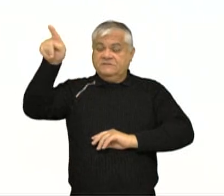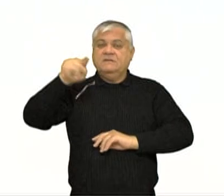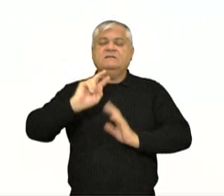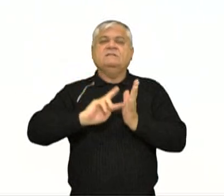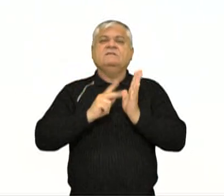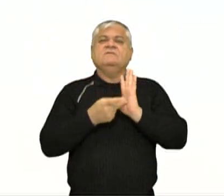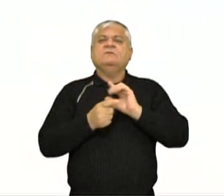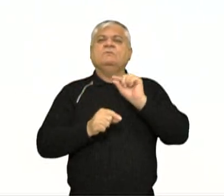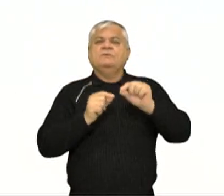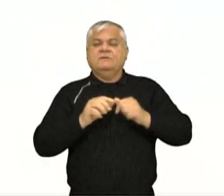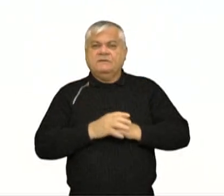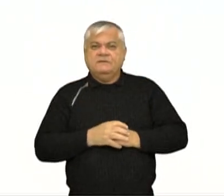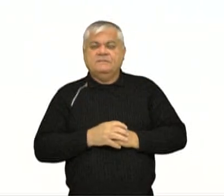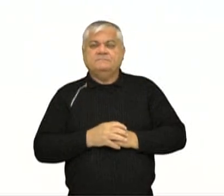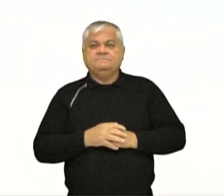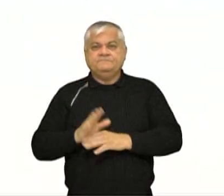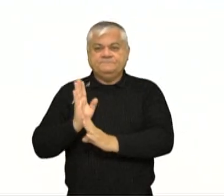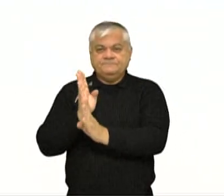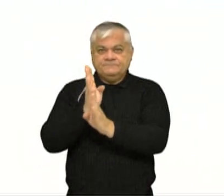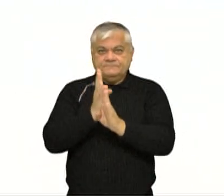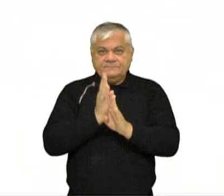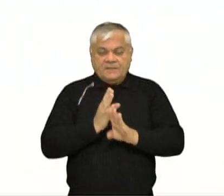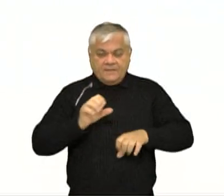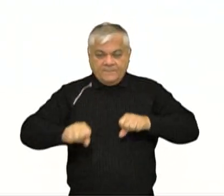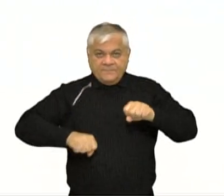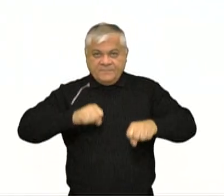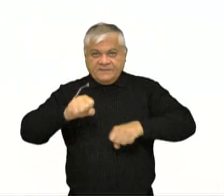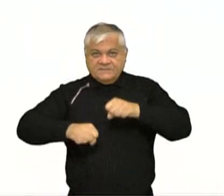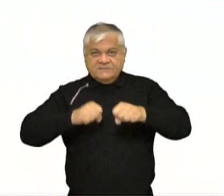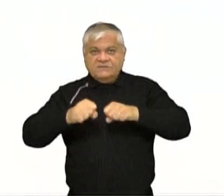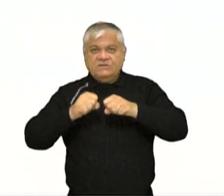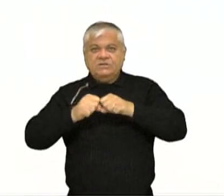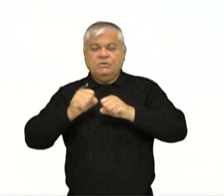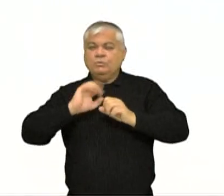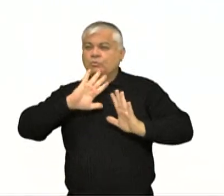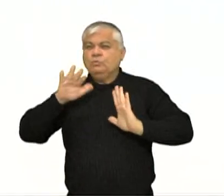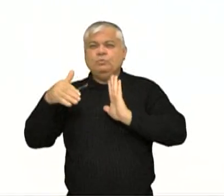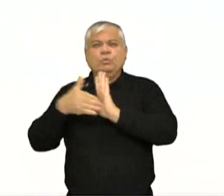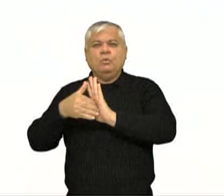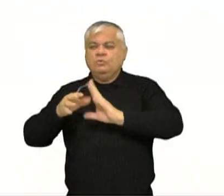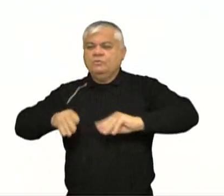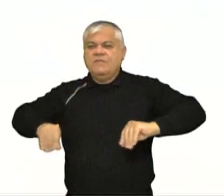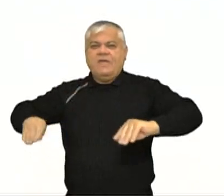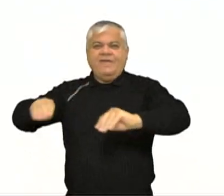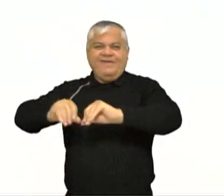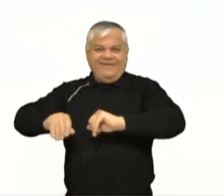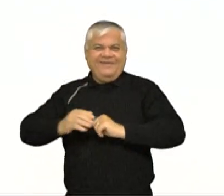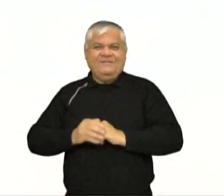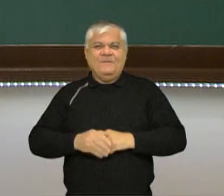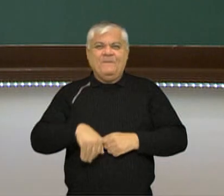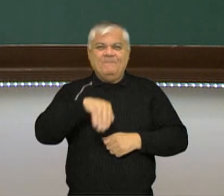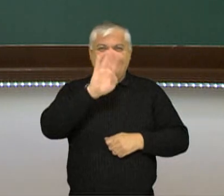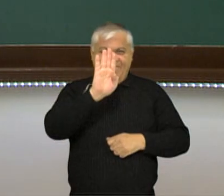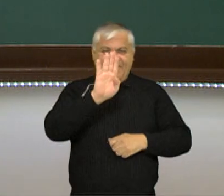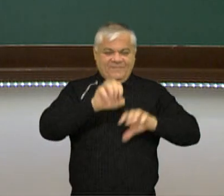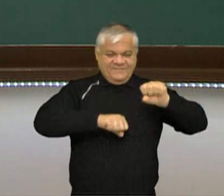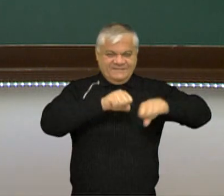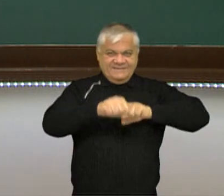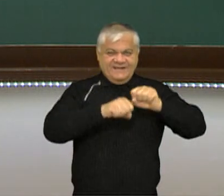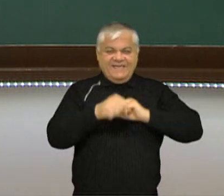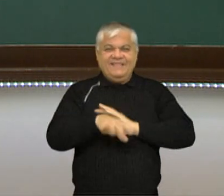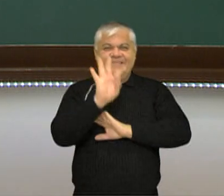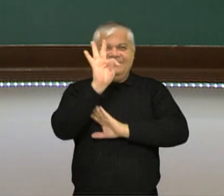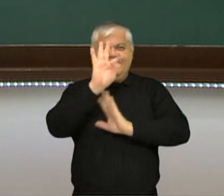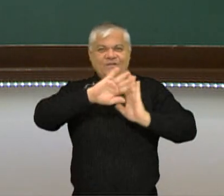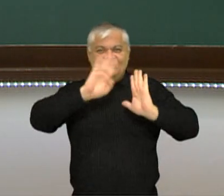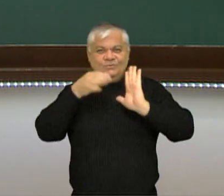significa? Ela identifica uma bicicleta de todo terreno, tá? Então, sempre que você encontrar essas duas